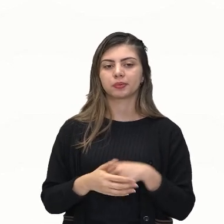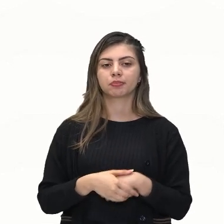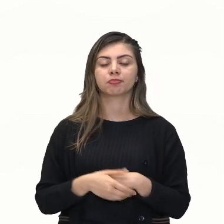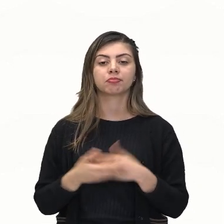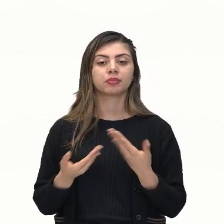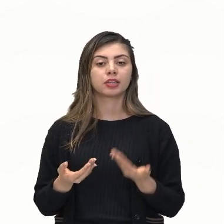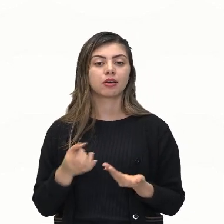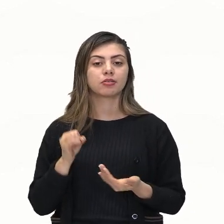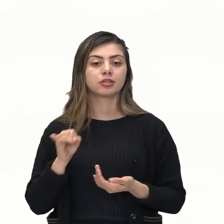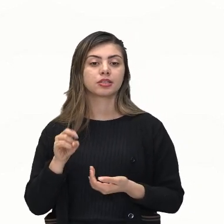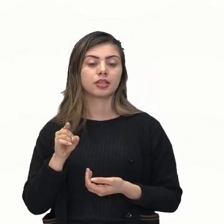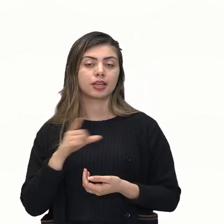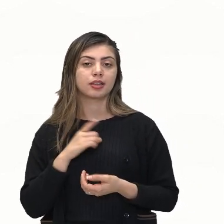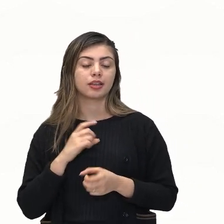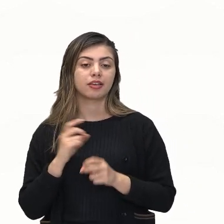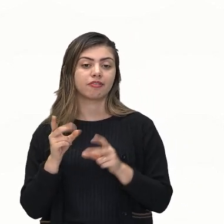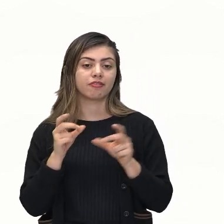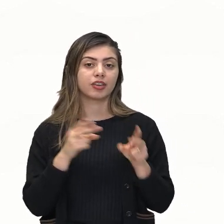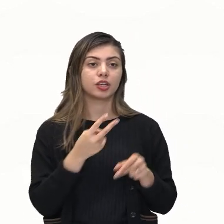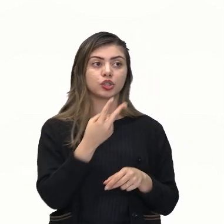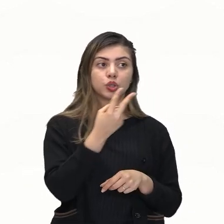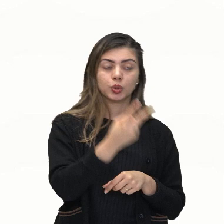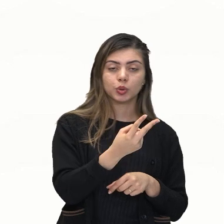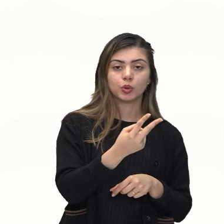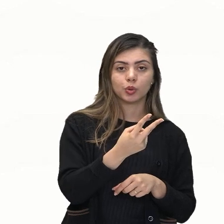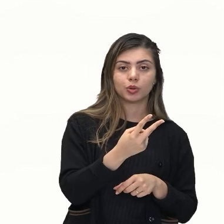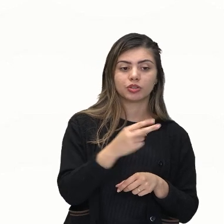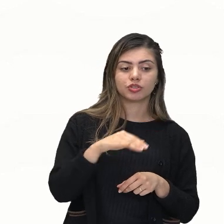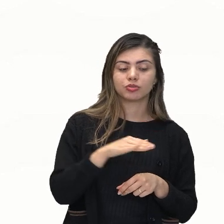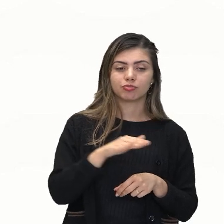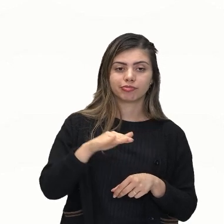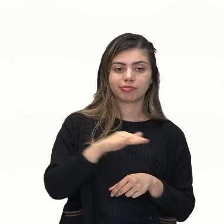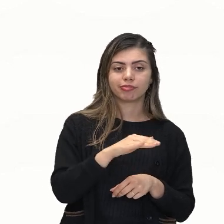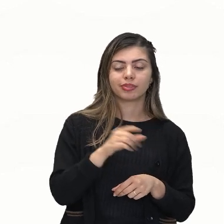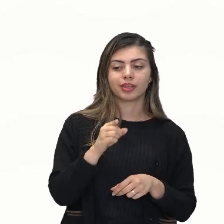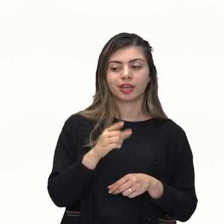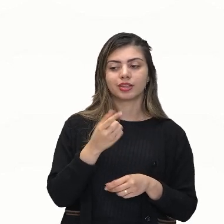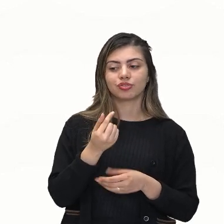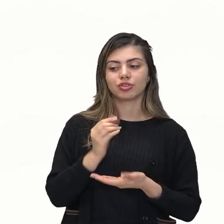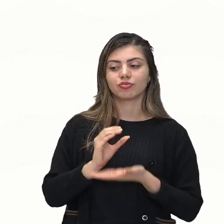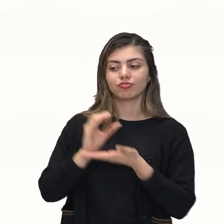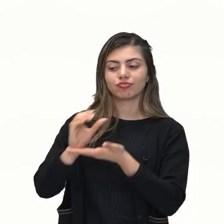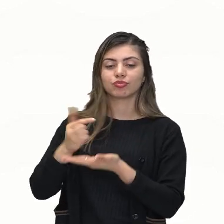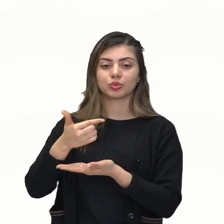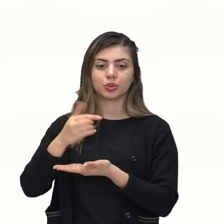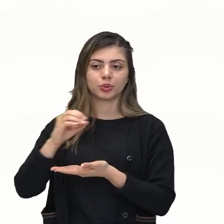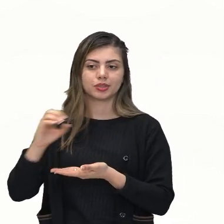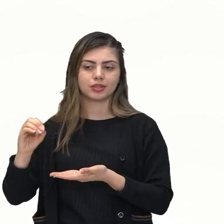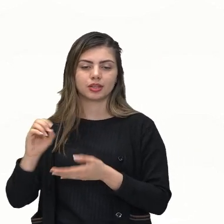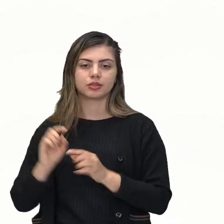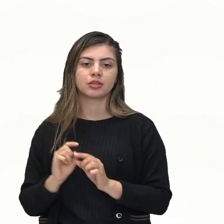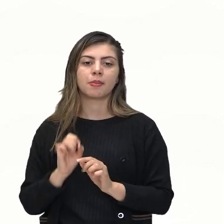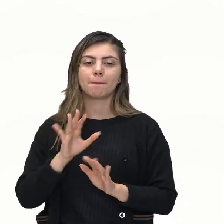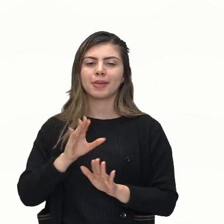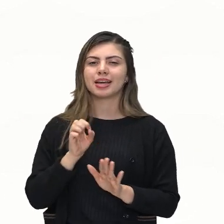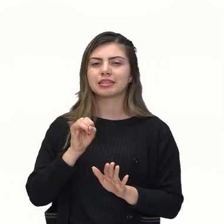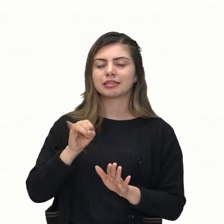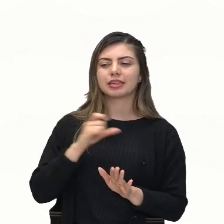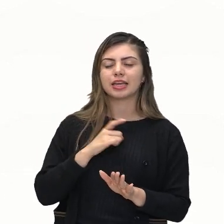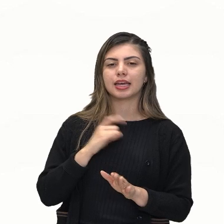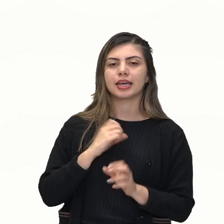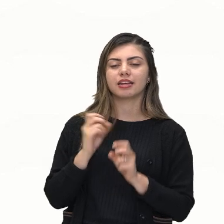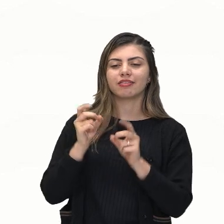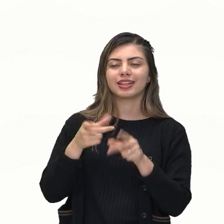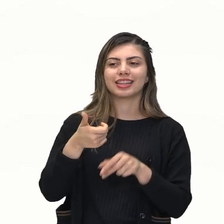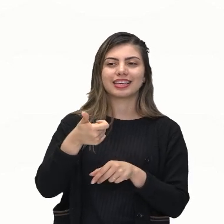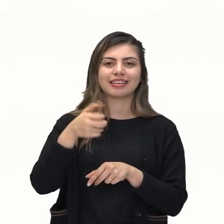automóveis, ele ganha R$200. Se ele vender 15 automóveis, ele vai ganhar X,